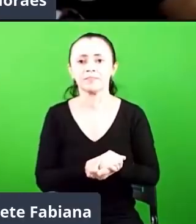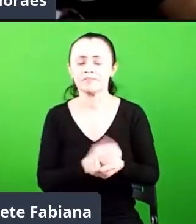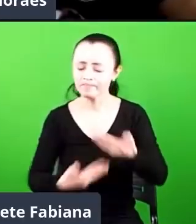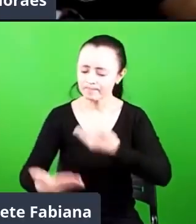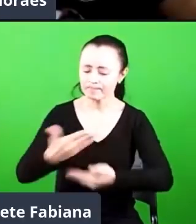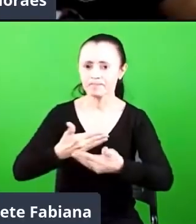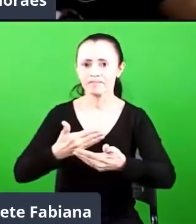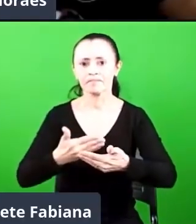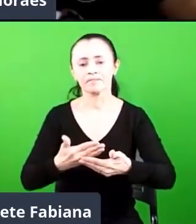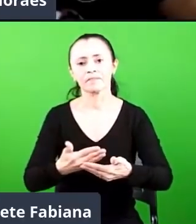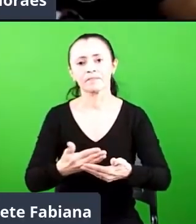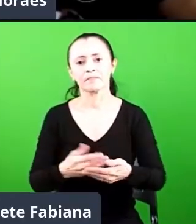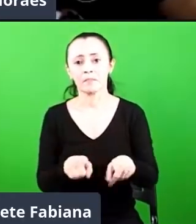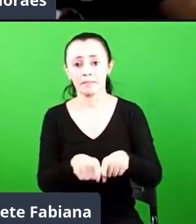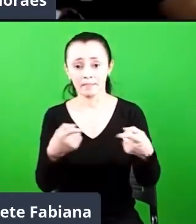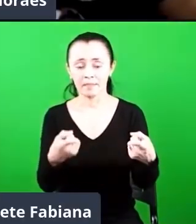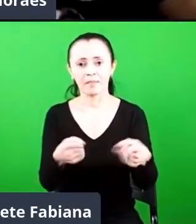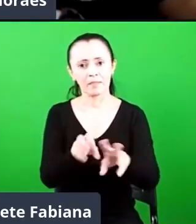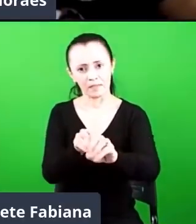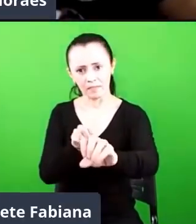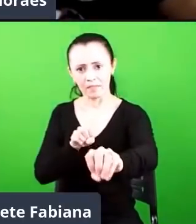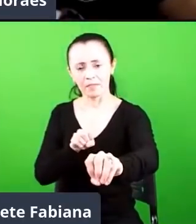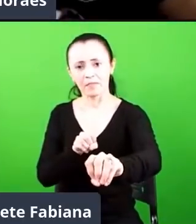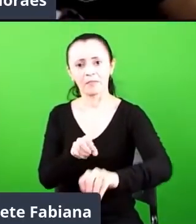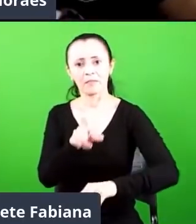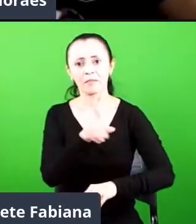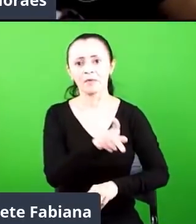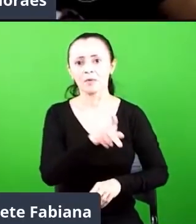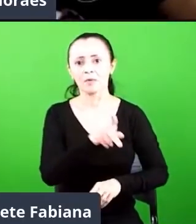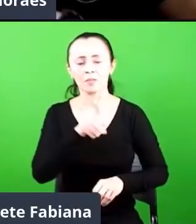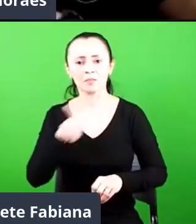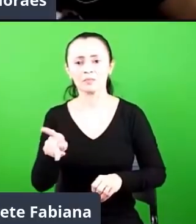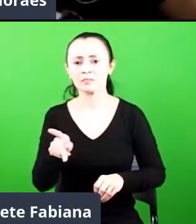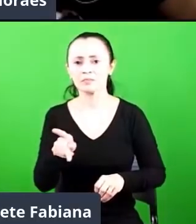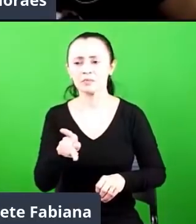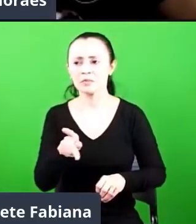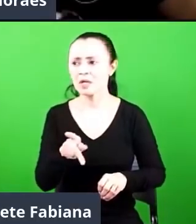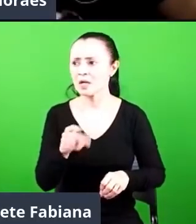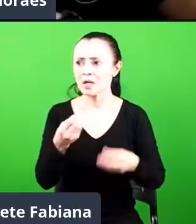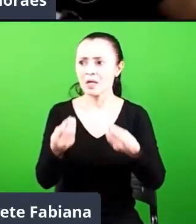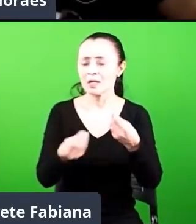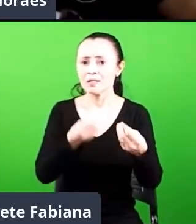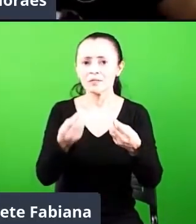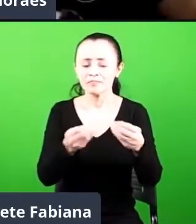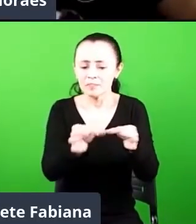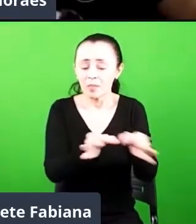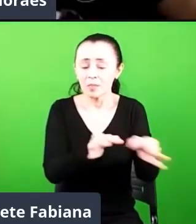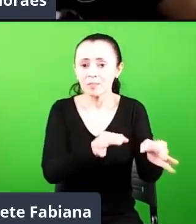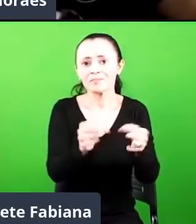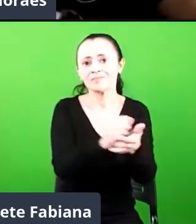ensino remoto, o professor, ele acaba assumindo o papel de entregador de tarefas, né?